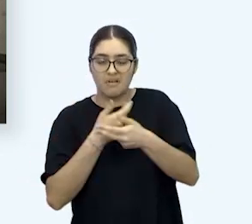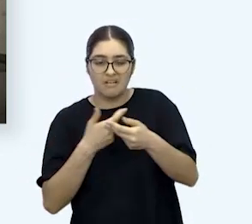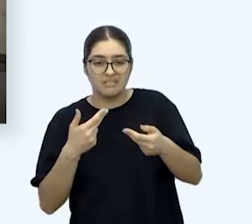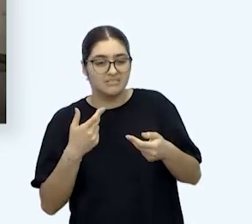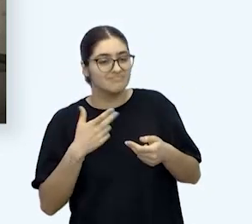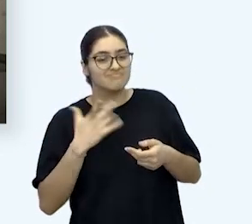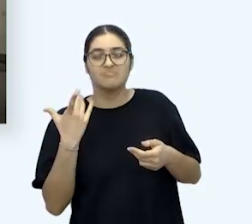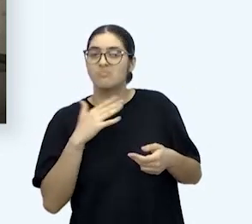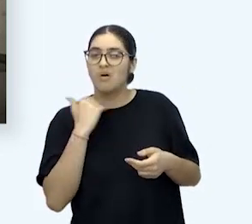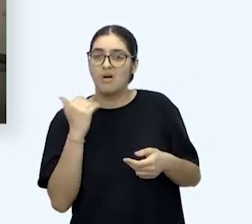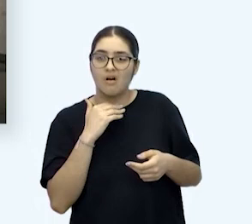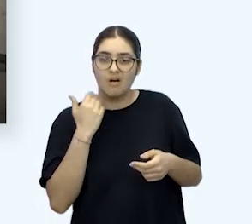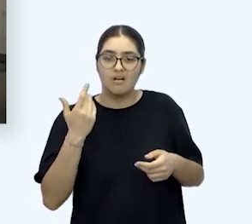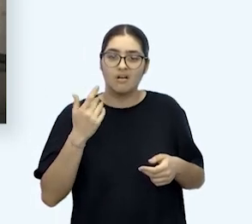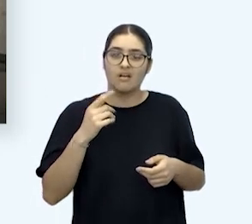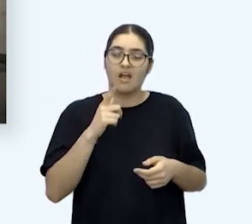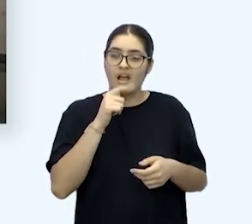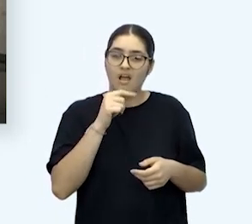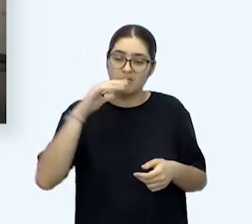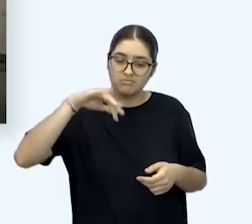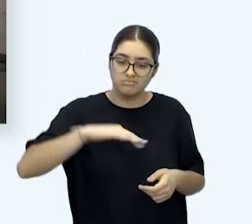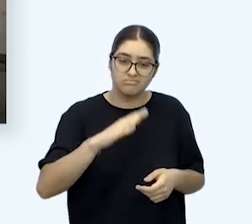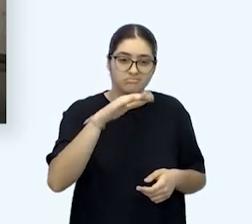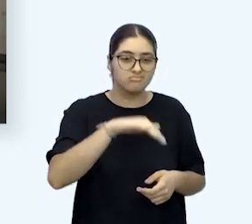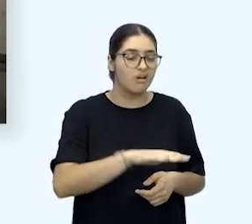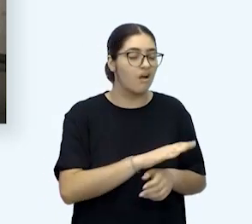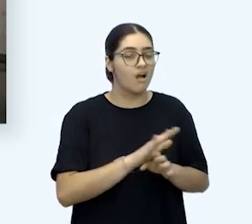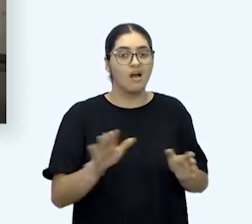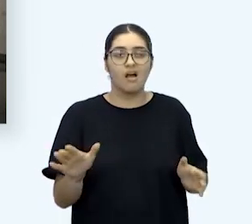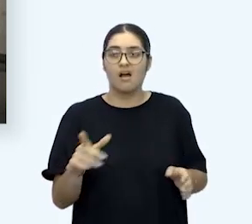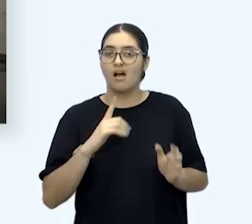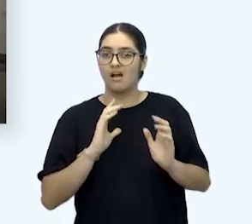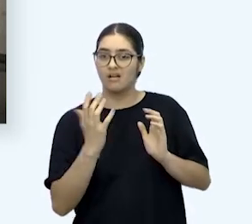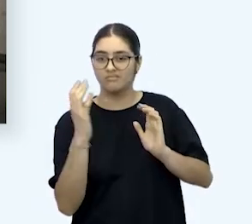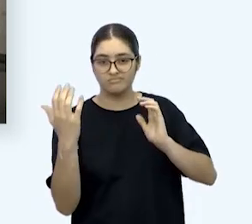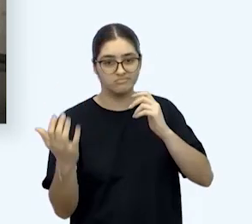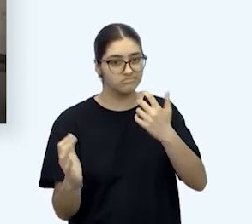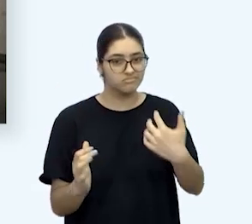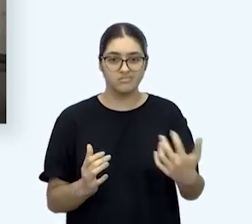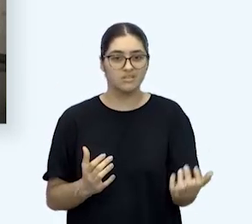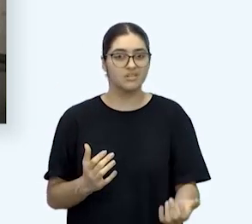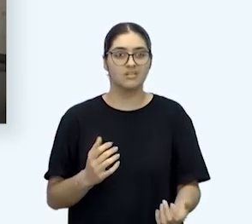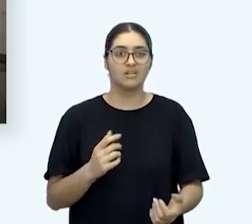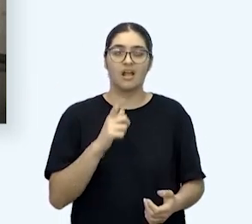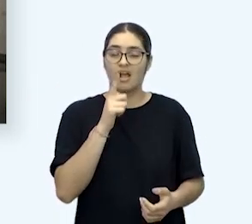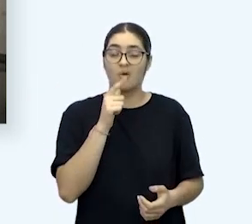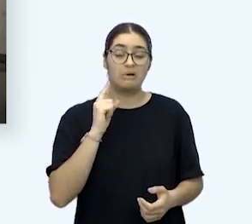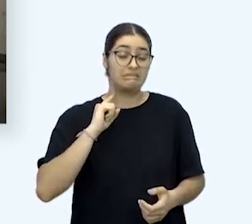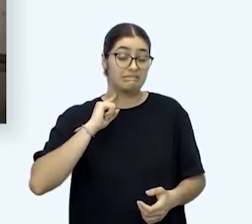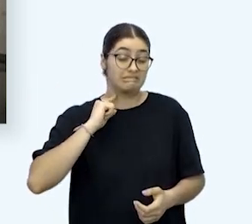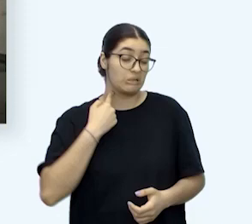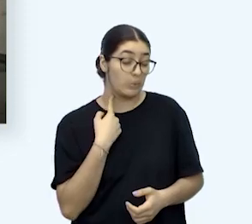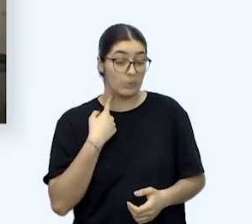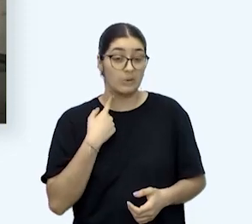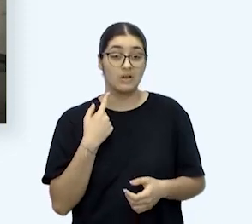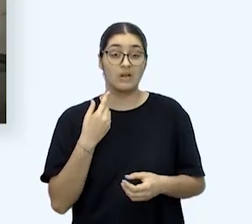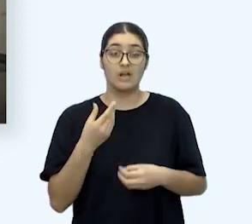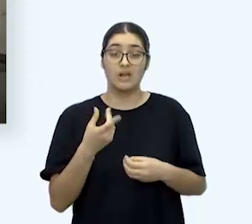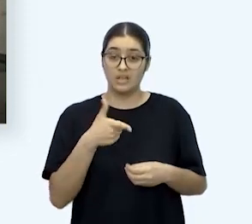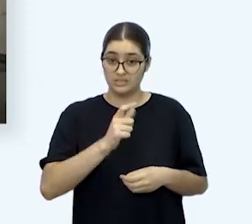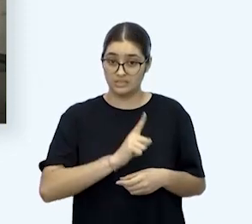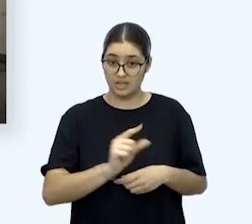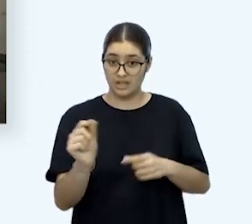rios destruídos. Não temos mais matas, a água está quase toda poluída. Para sairmos de